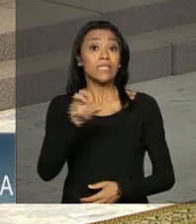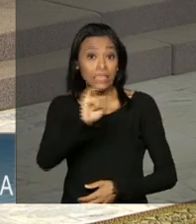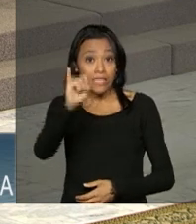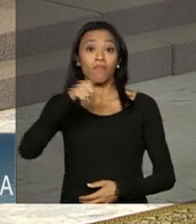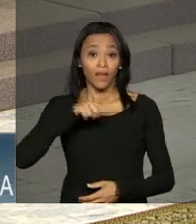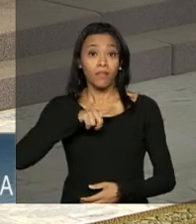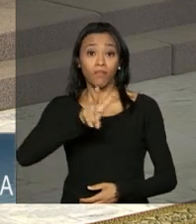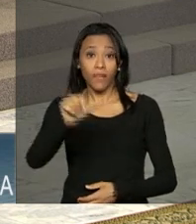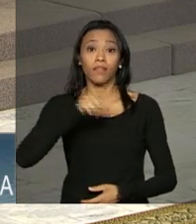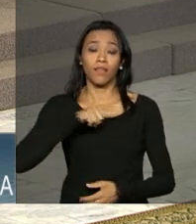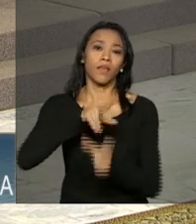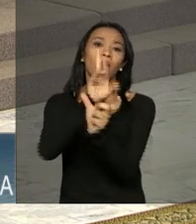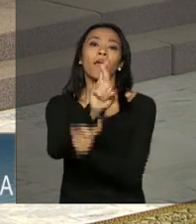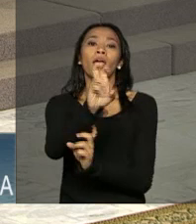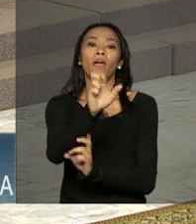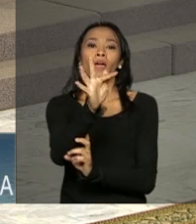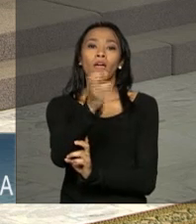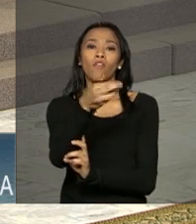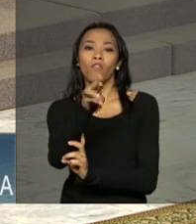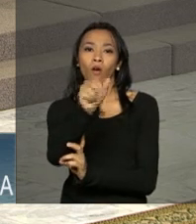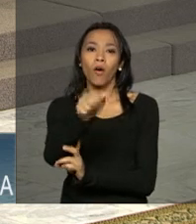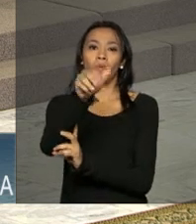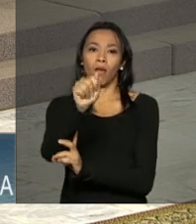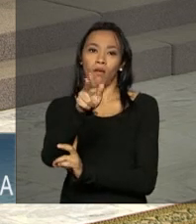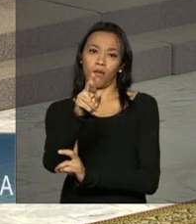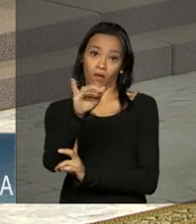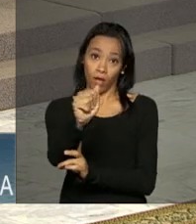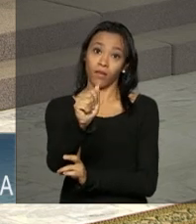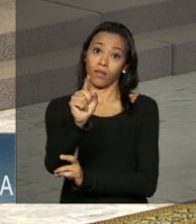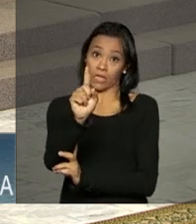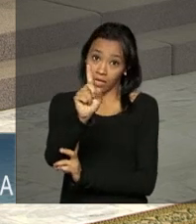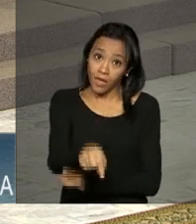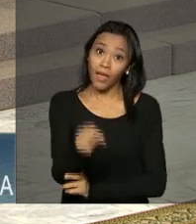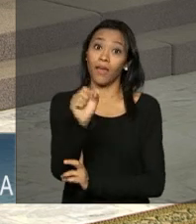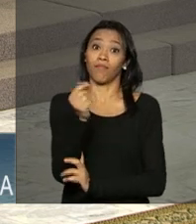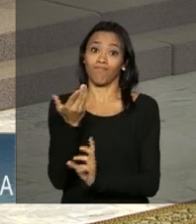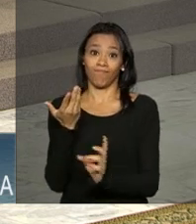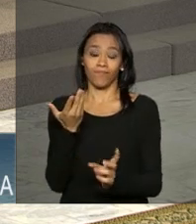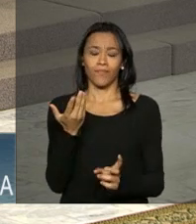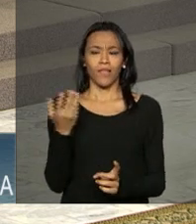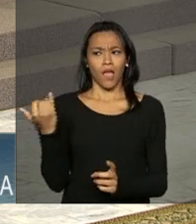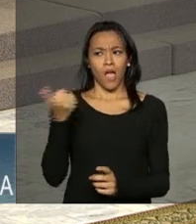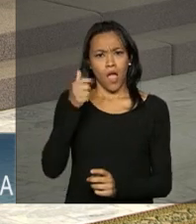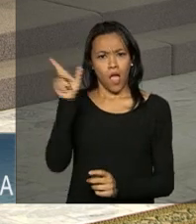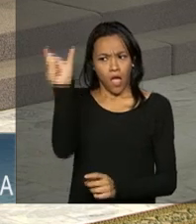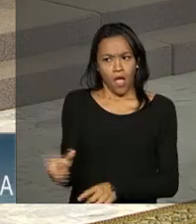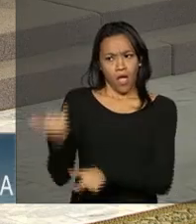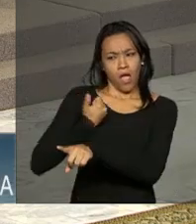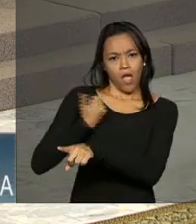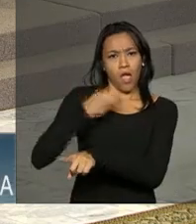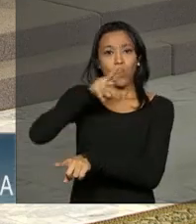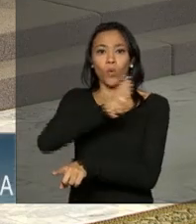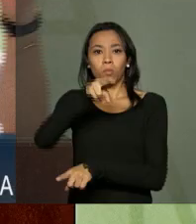da democracia que queremos, que é uma democracia com reforma agrária. A Nilma me disse há pouco